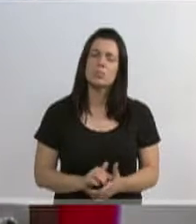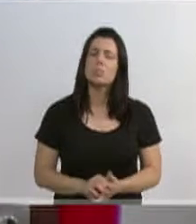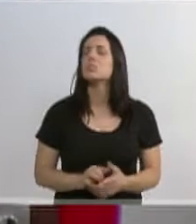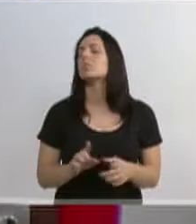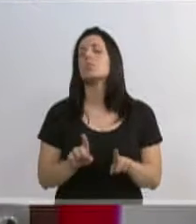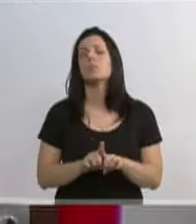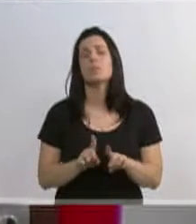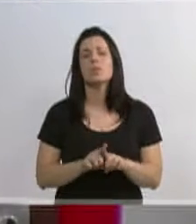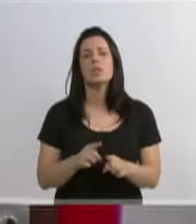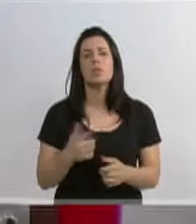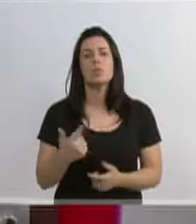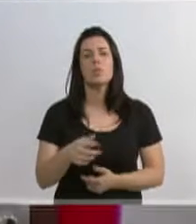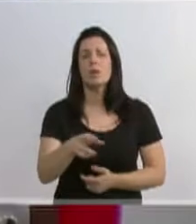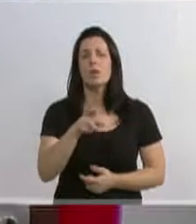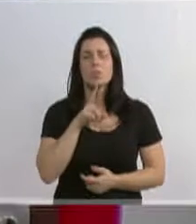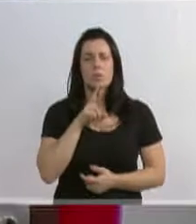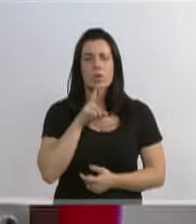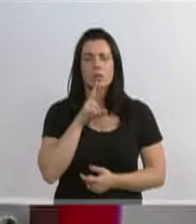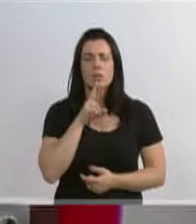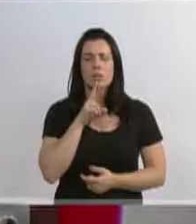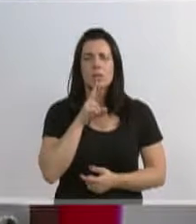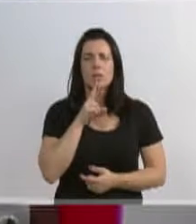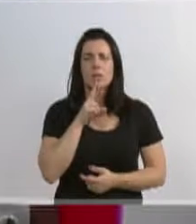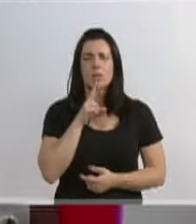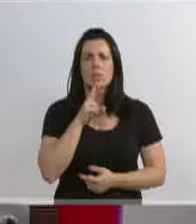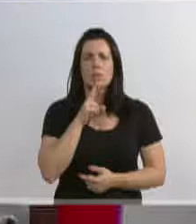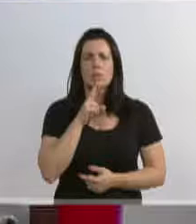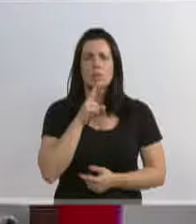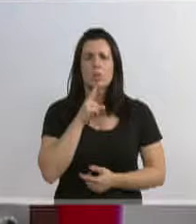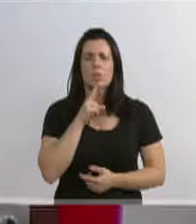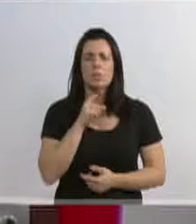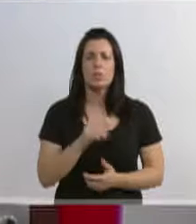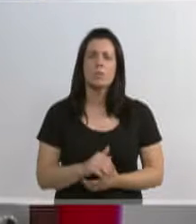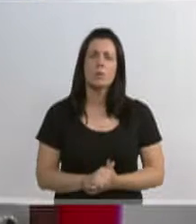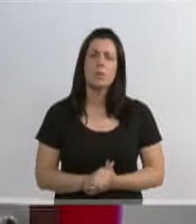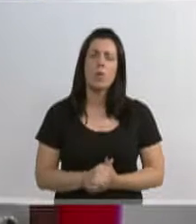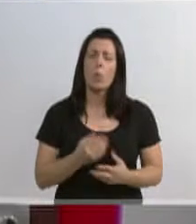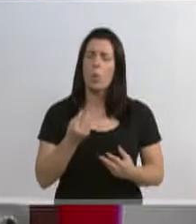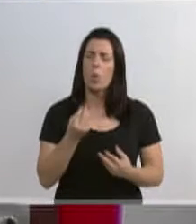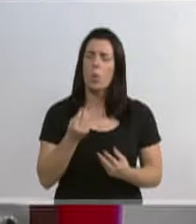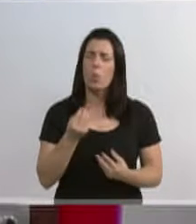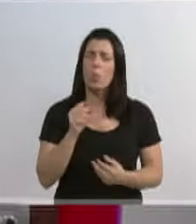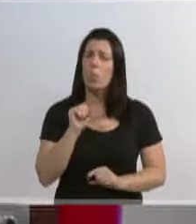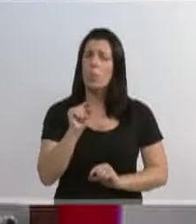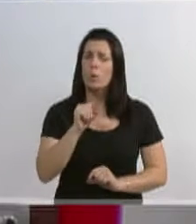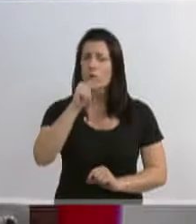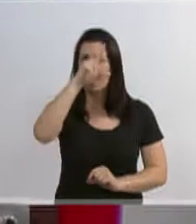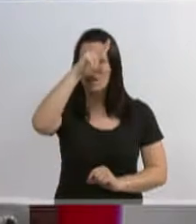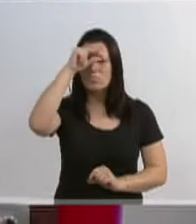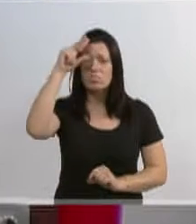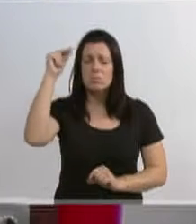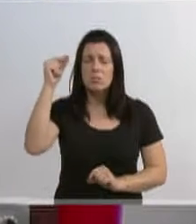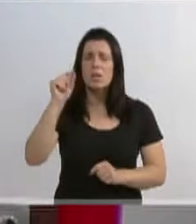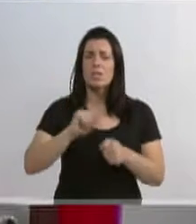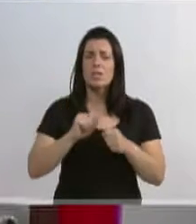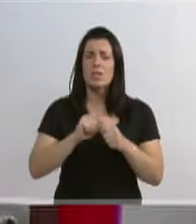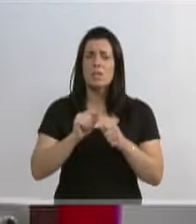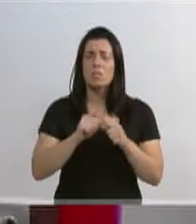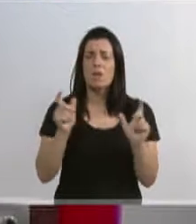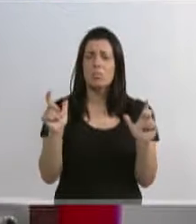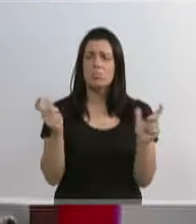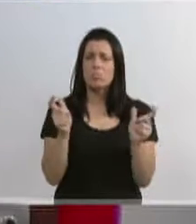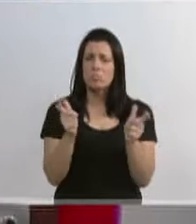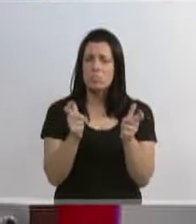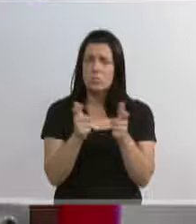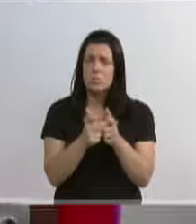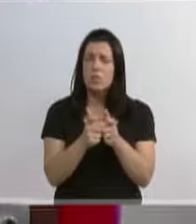Também eu não tenho a resposta do que está sendo feito pela administração pública para enxugar a máquina neste setor e quais os planos, vereador